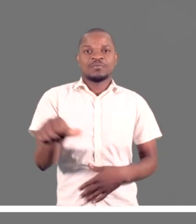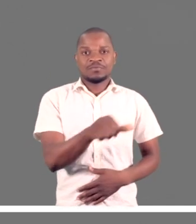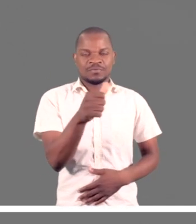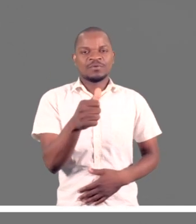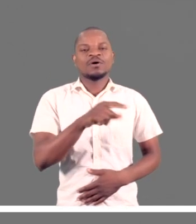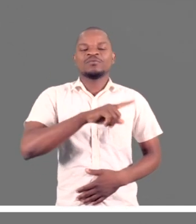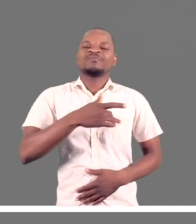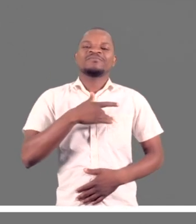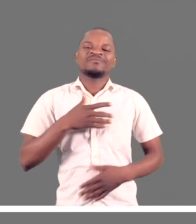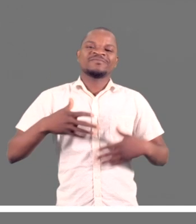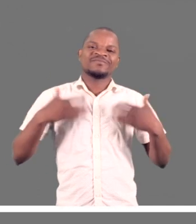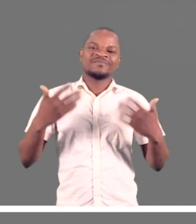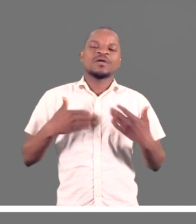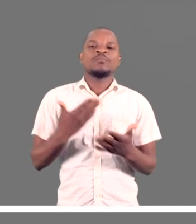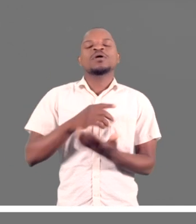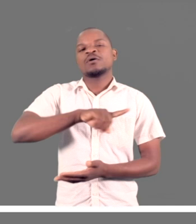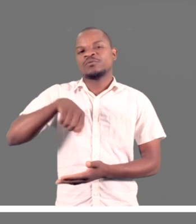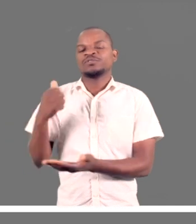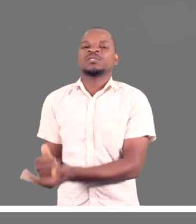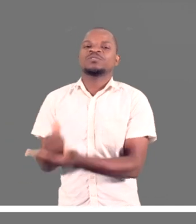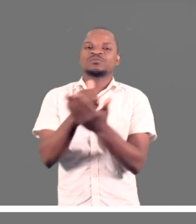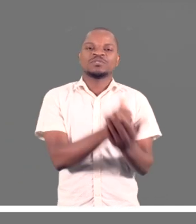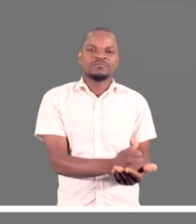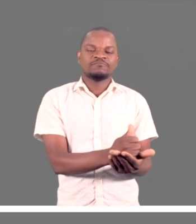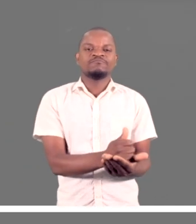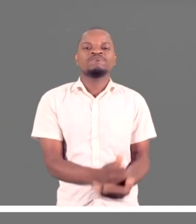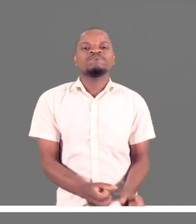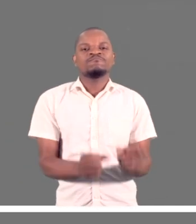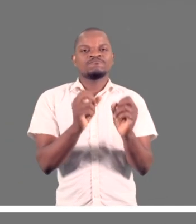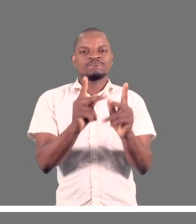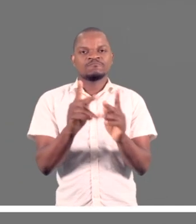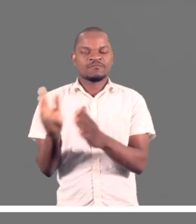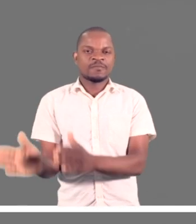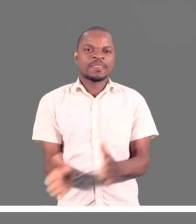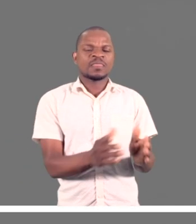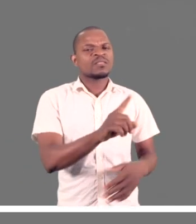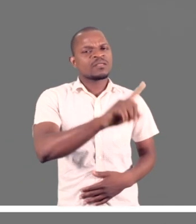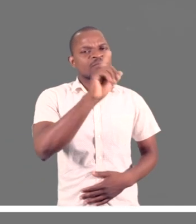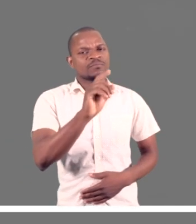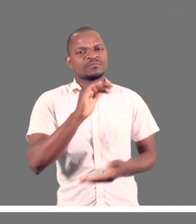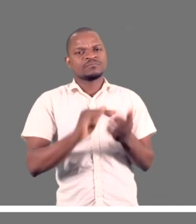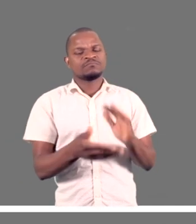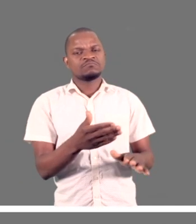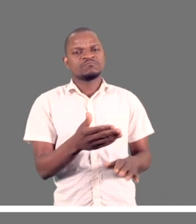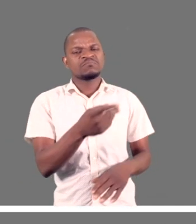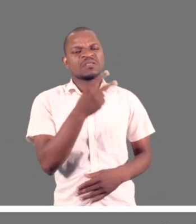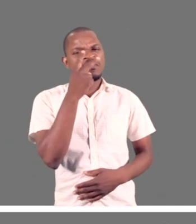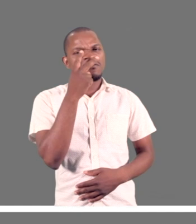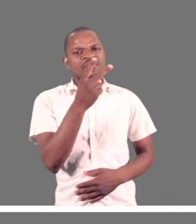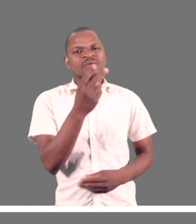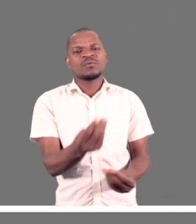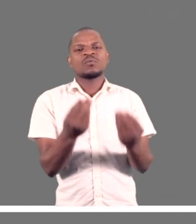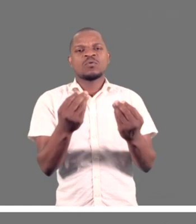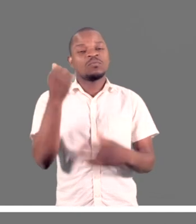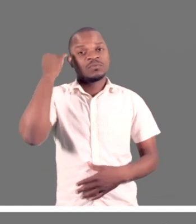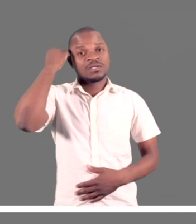nos sentimos orgulhosos por isso, porque nós também participamos com o hospital. Professor Cristotti, como que tem olhado esta